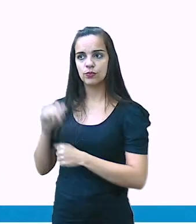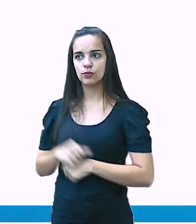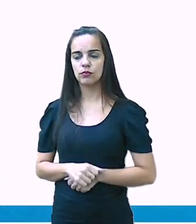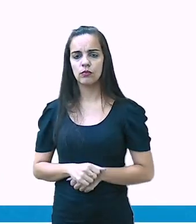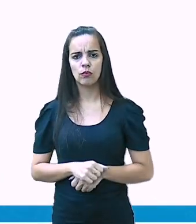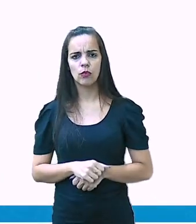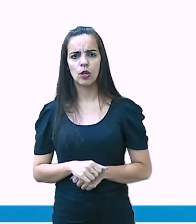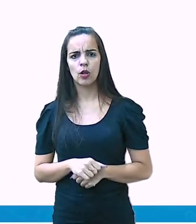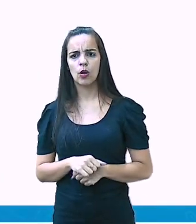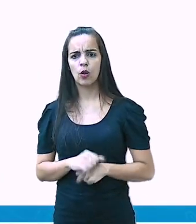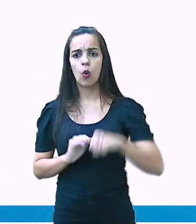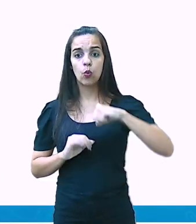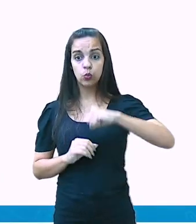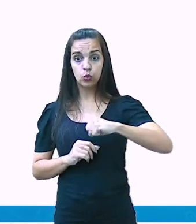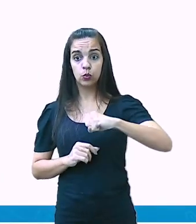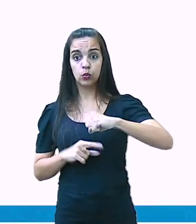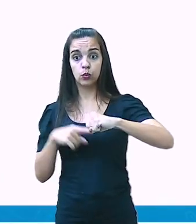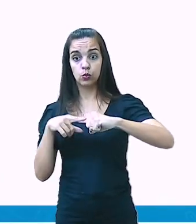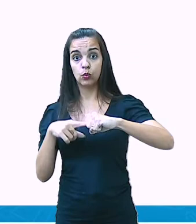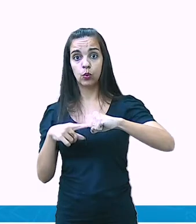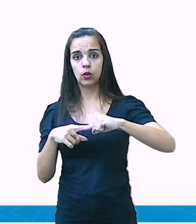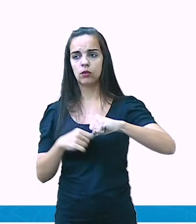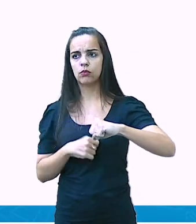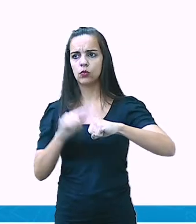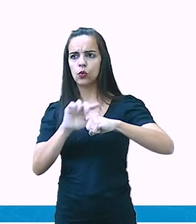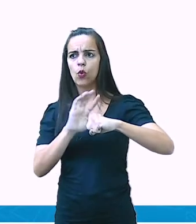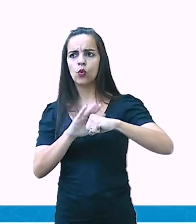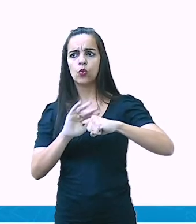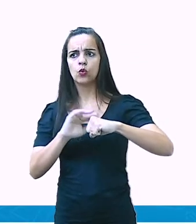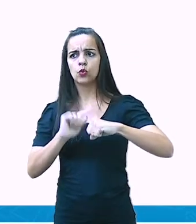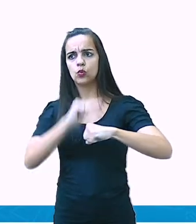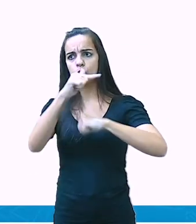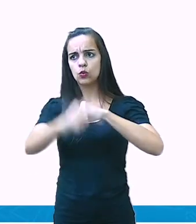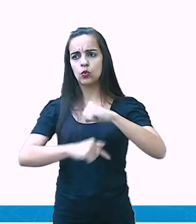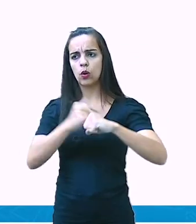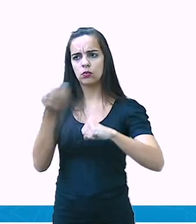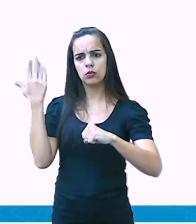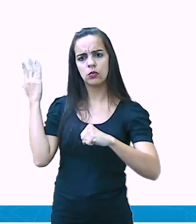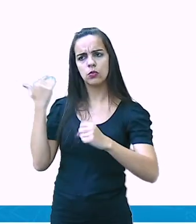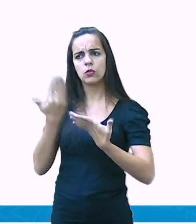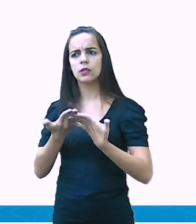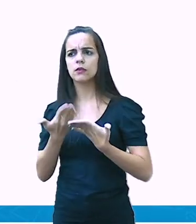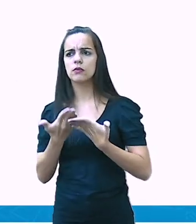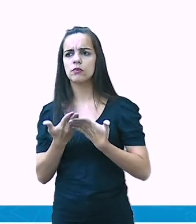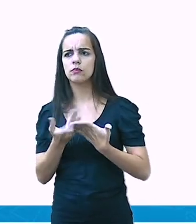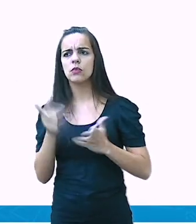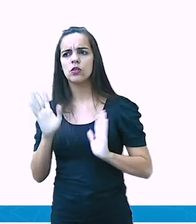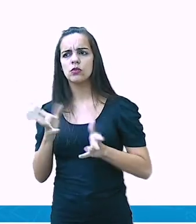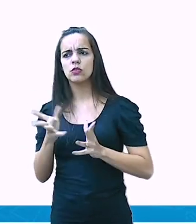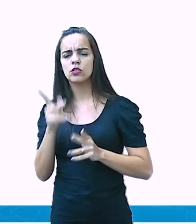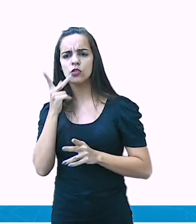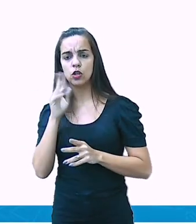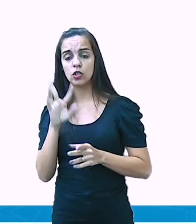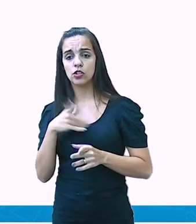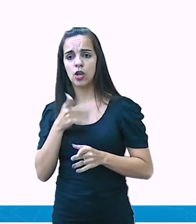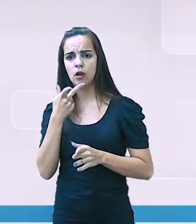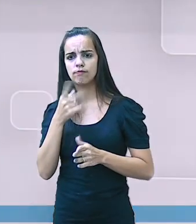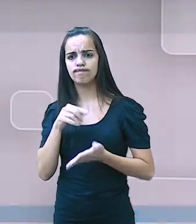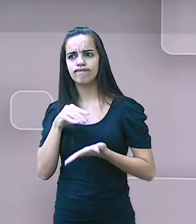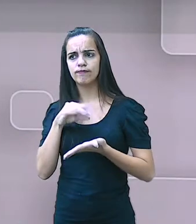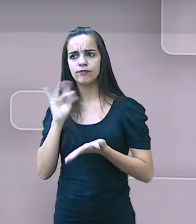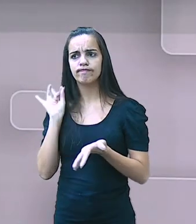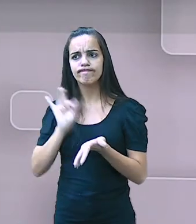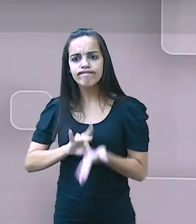núcleo tem algum segredo? Em outras aulas, nós afirmamos e confirmamos